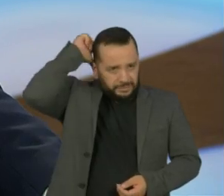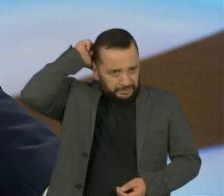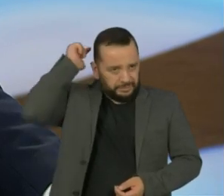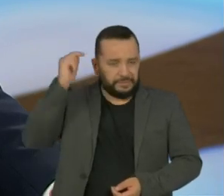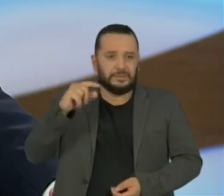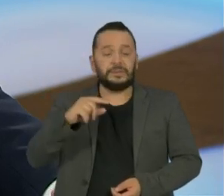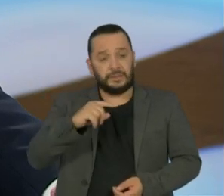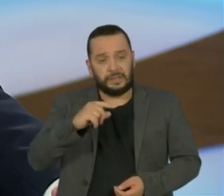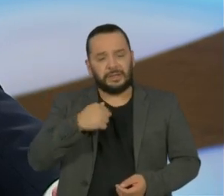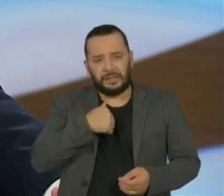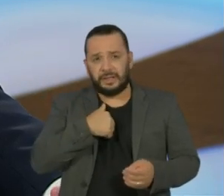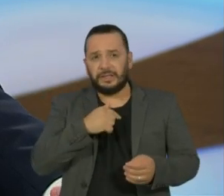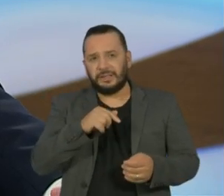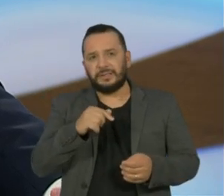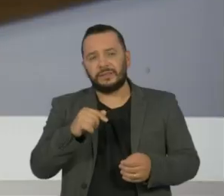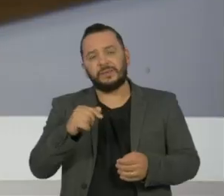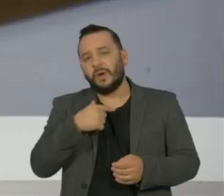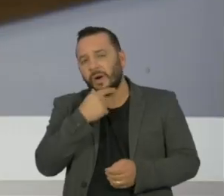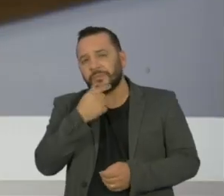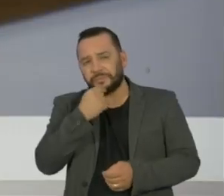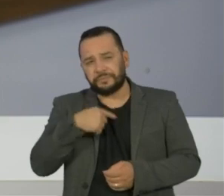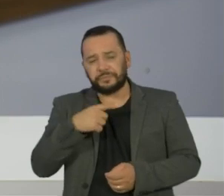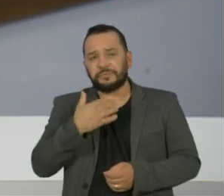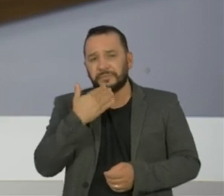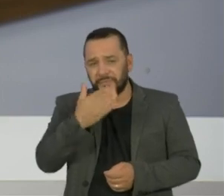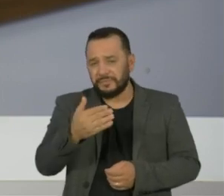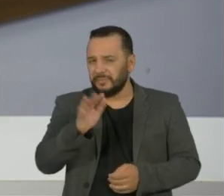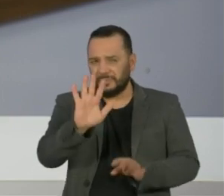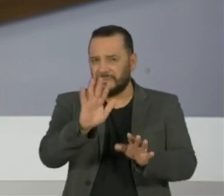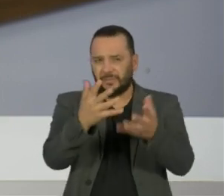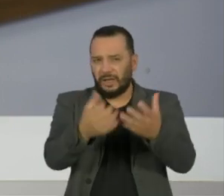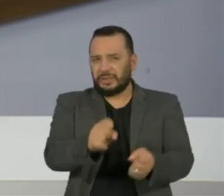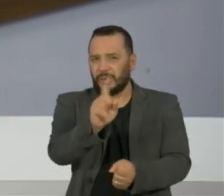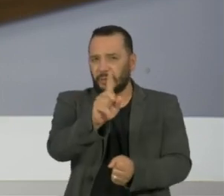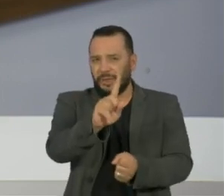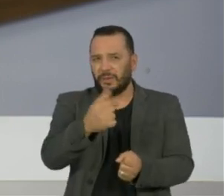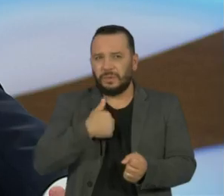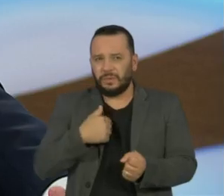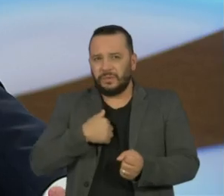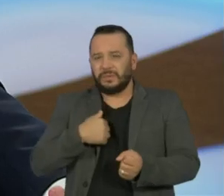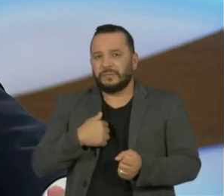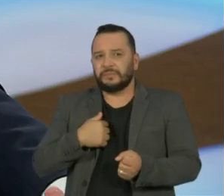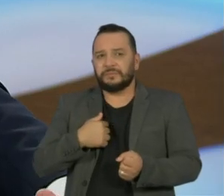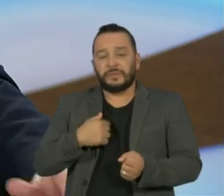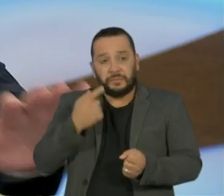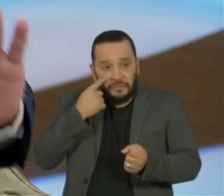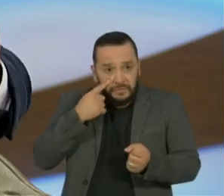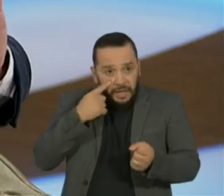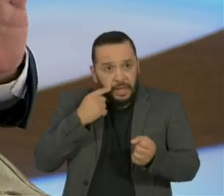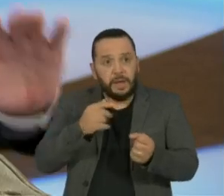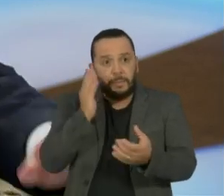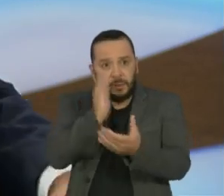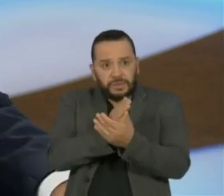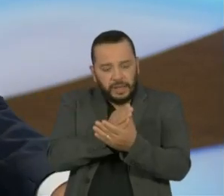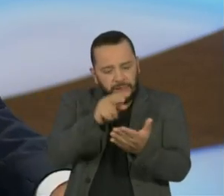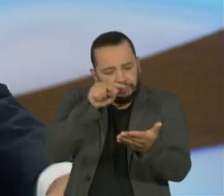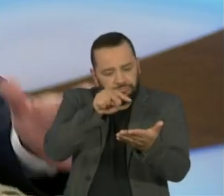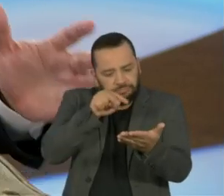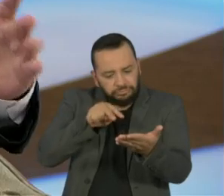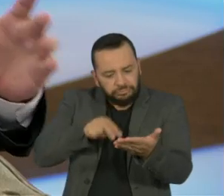salve dando de três anos ele continua lá e pediu vista ele pediu vista ainda não foi resolvido e e eu sou